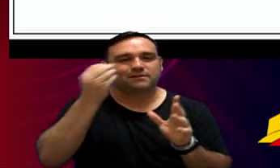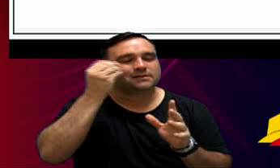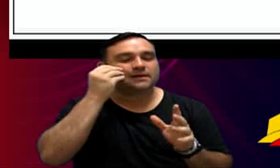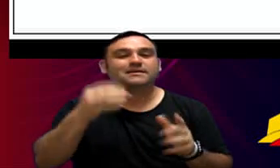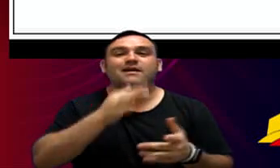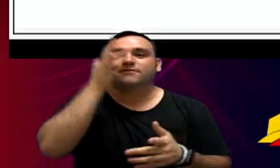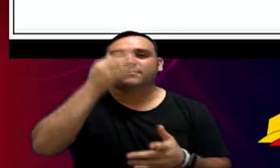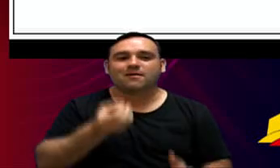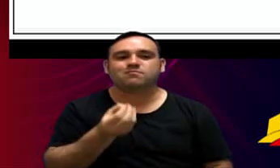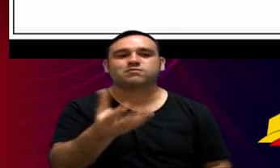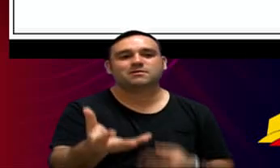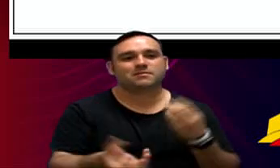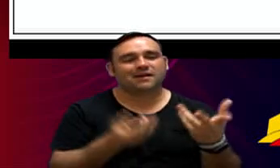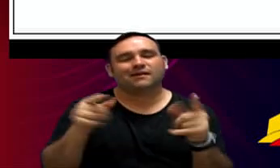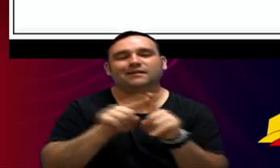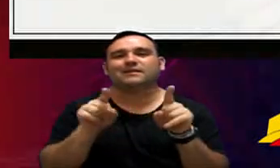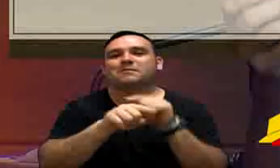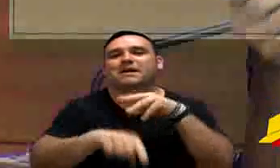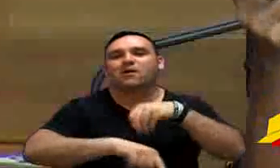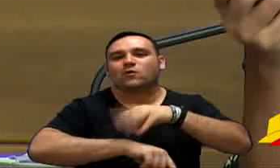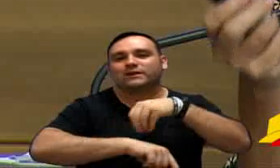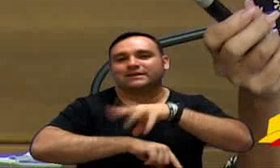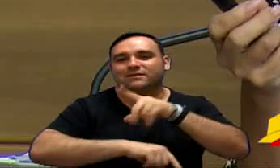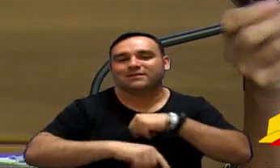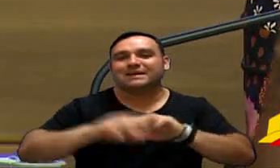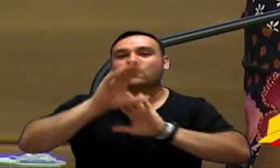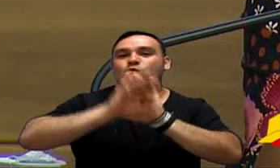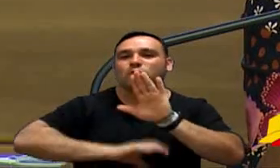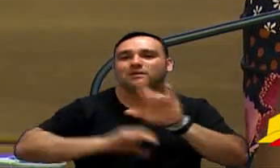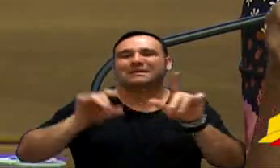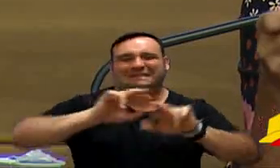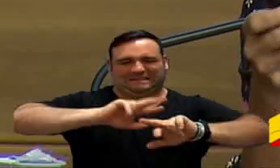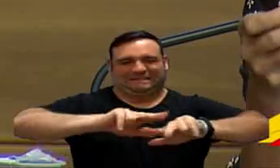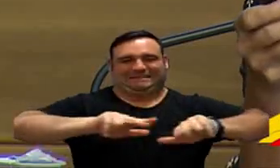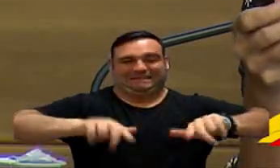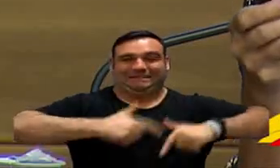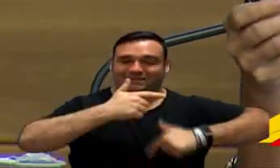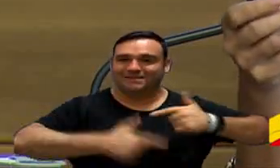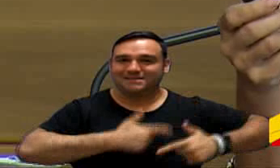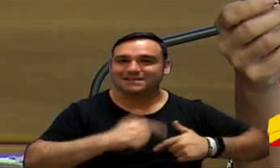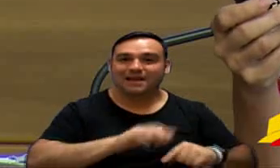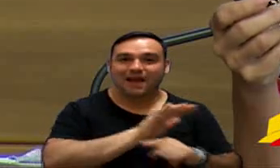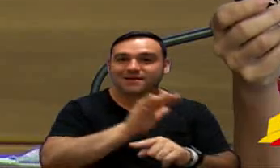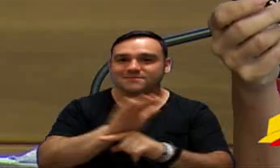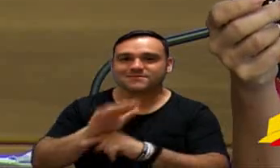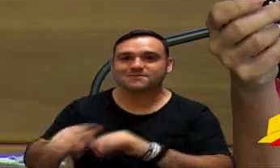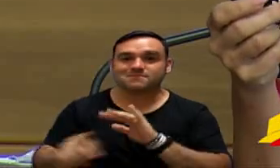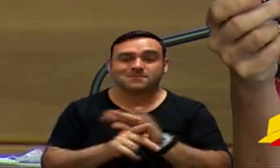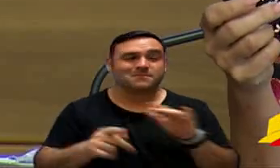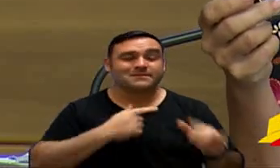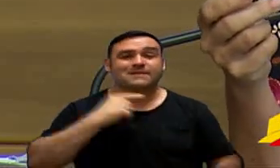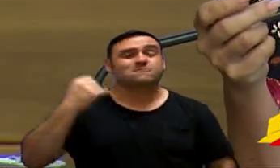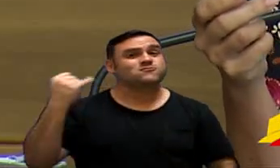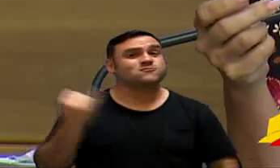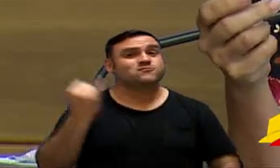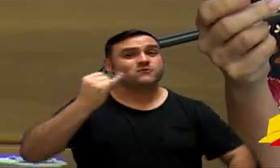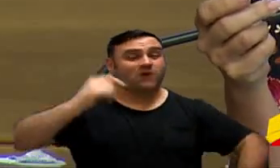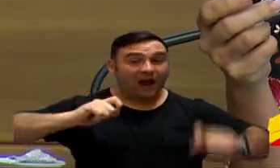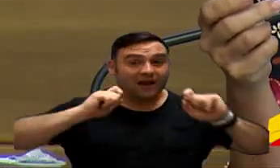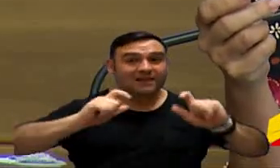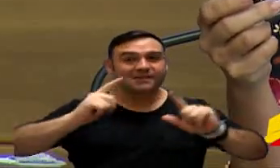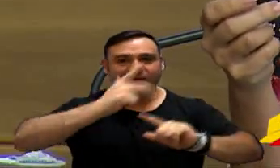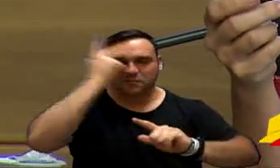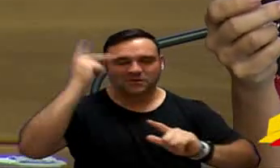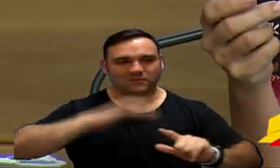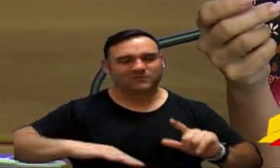mudas, orientação para realização de currículo, uma série de serviços ali de extremo interesse para a população,